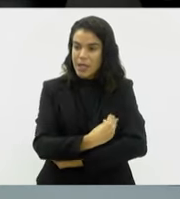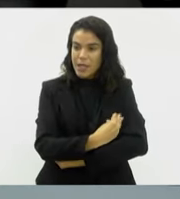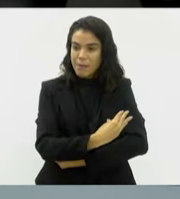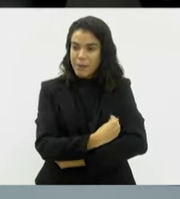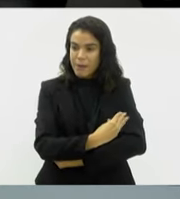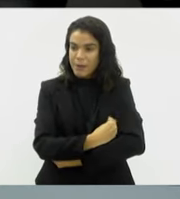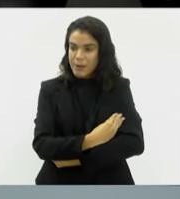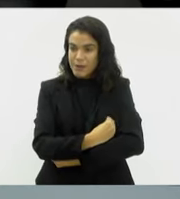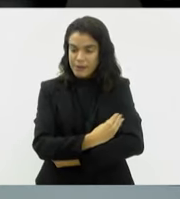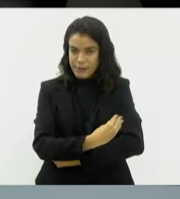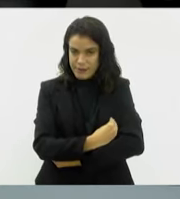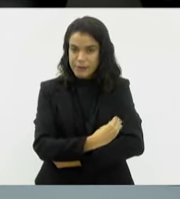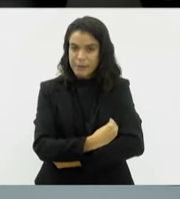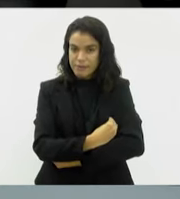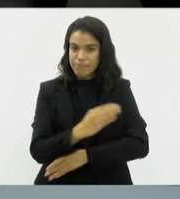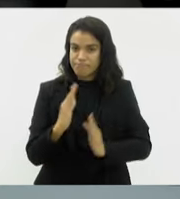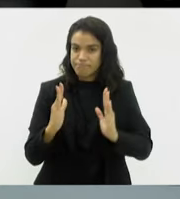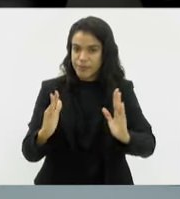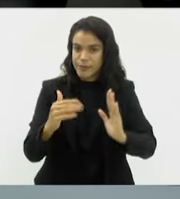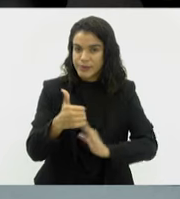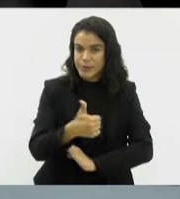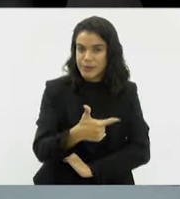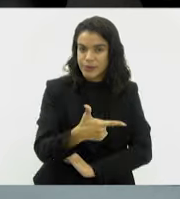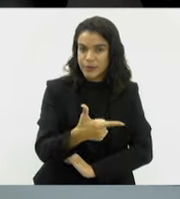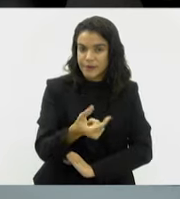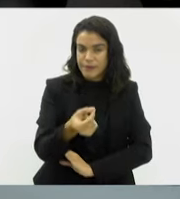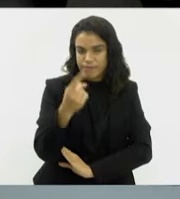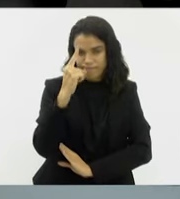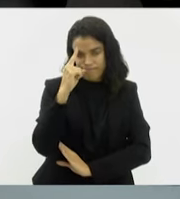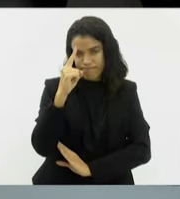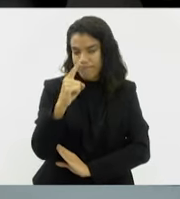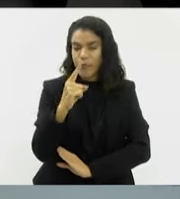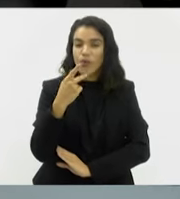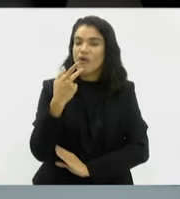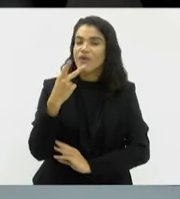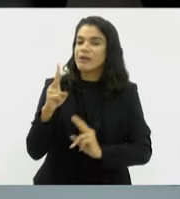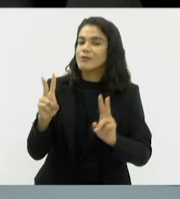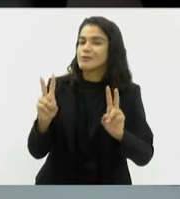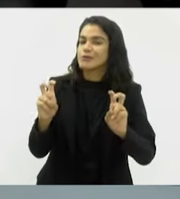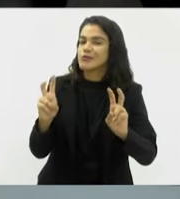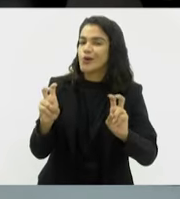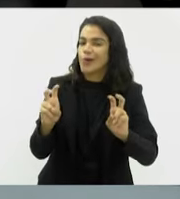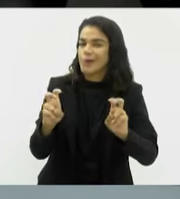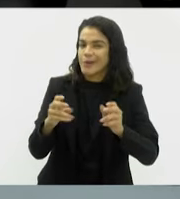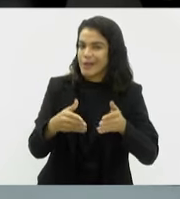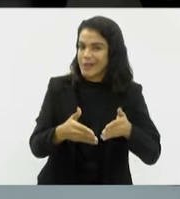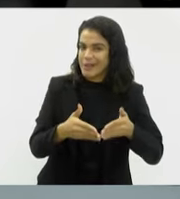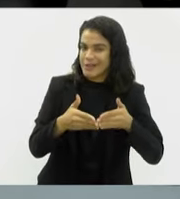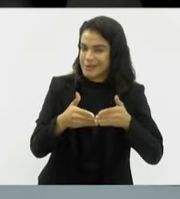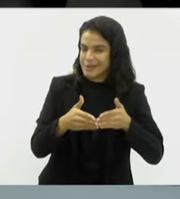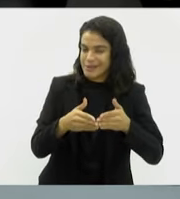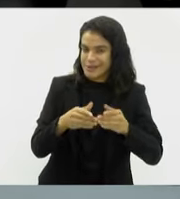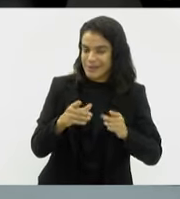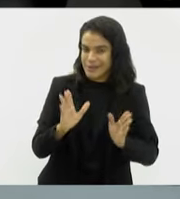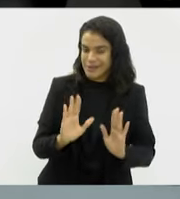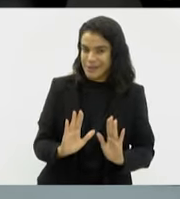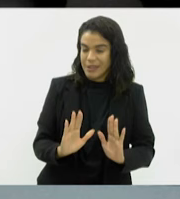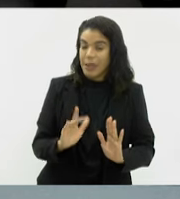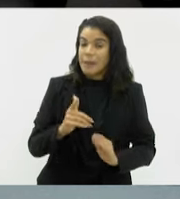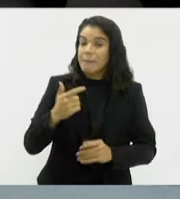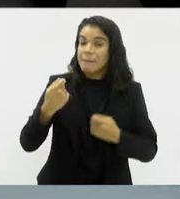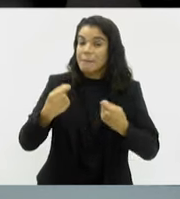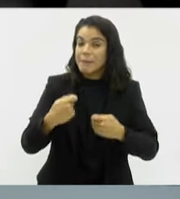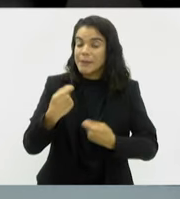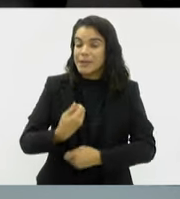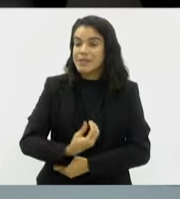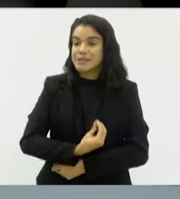Então, existe a de 120 dias. A gente não está entrando no âmbito dessas licenças. A gente está dizendo que tem que